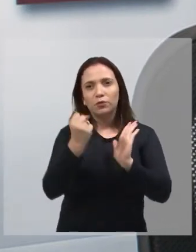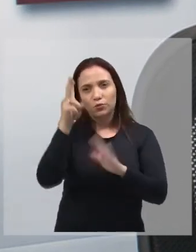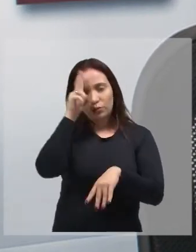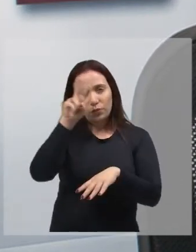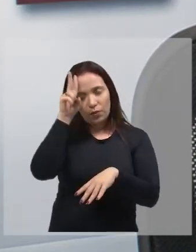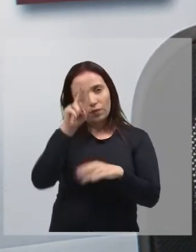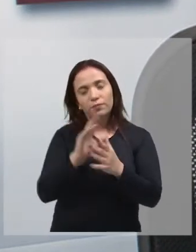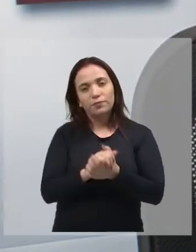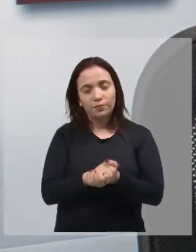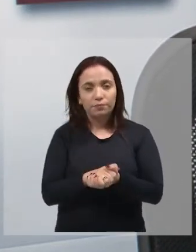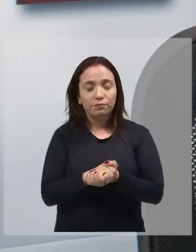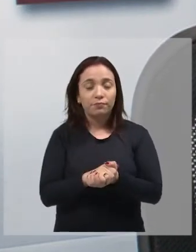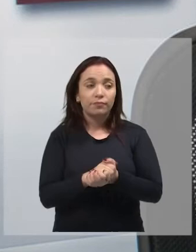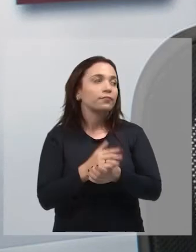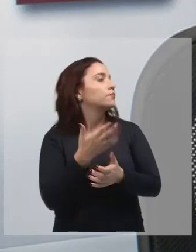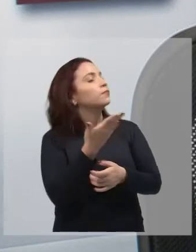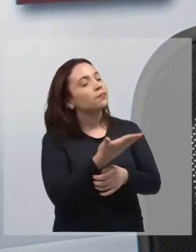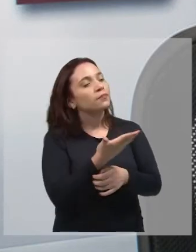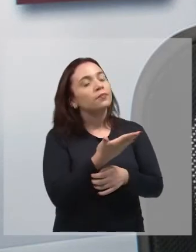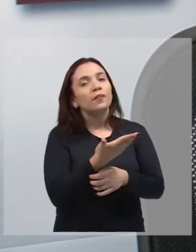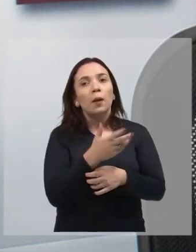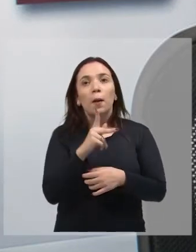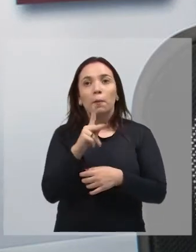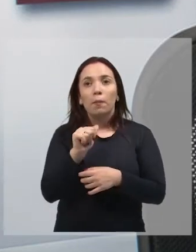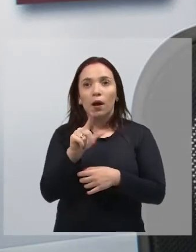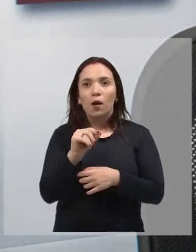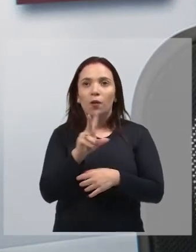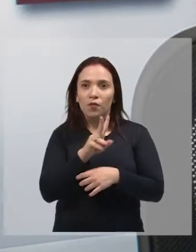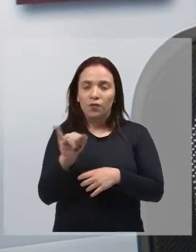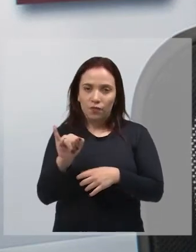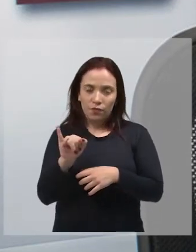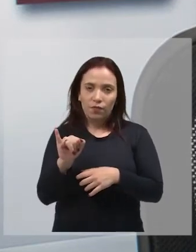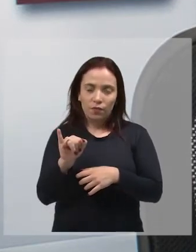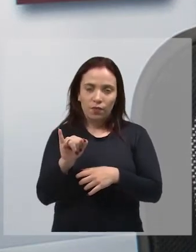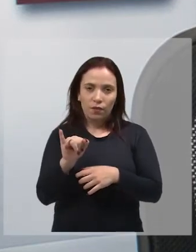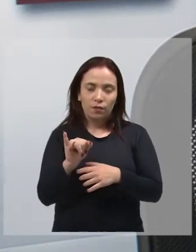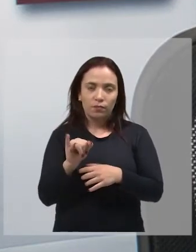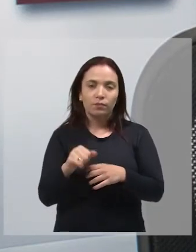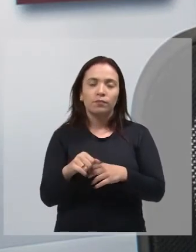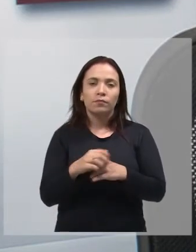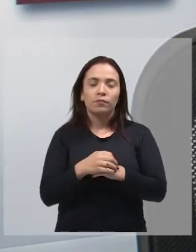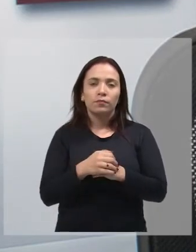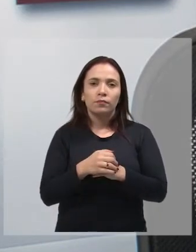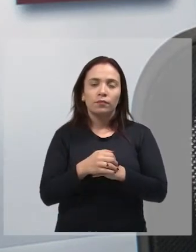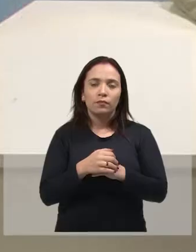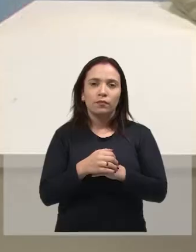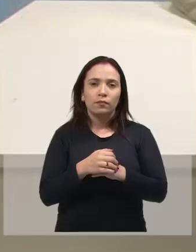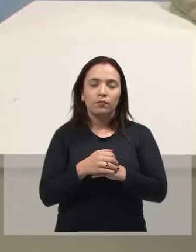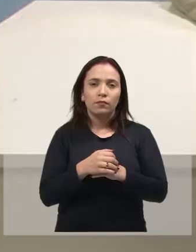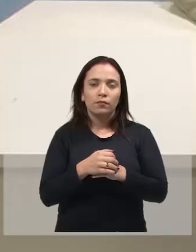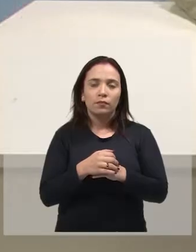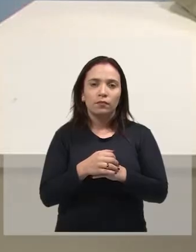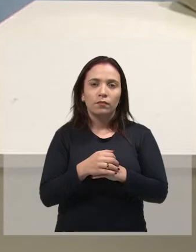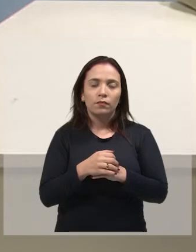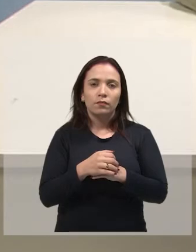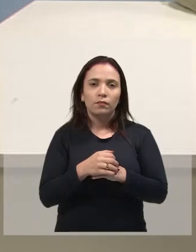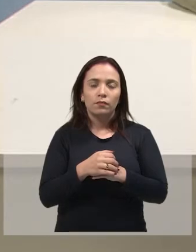longa. Mas, Paulo, parece-me que você falou que haverá matéria, né? A gente tem aqui